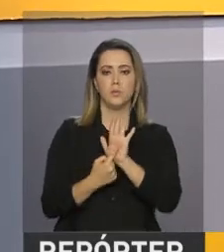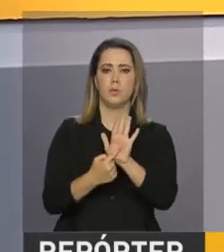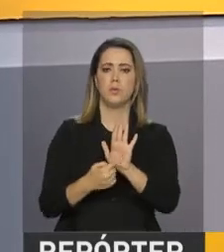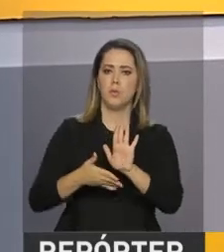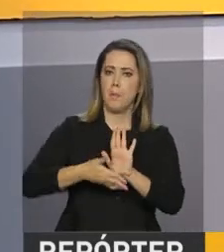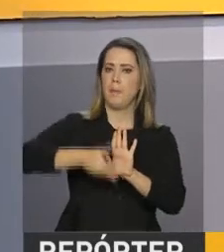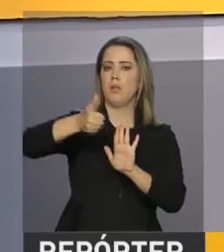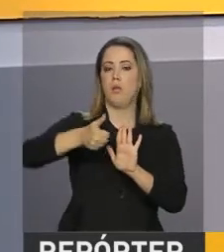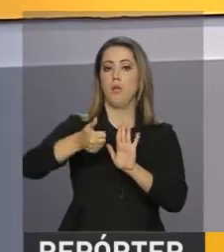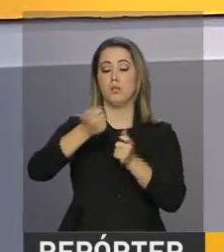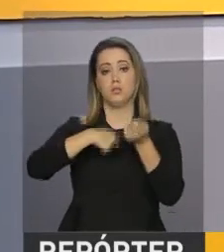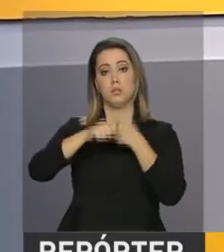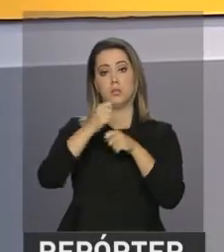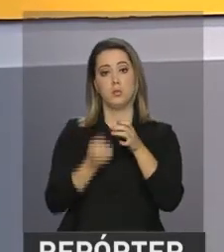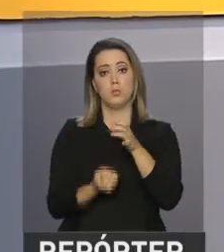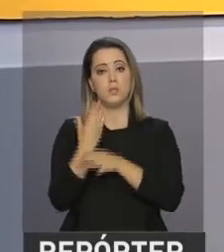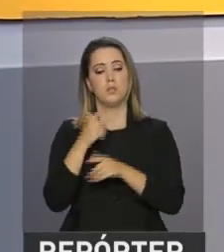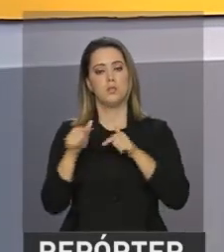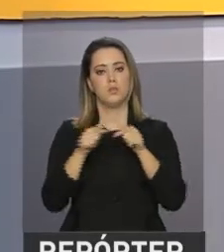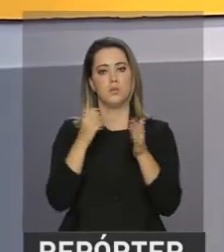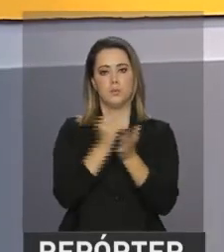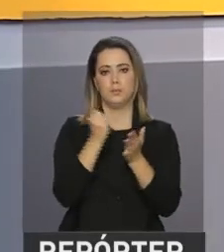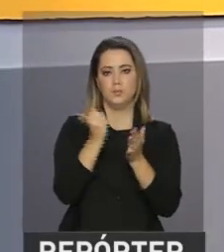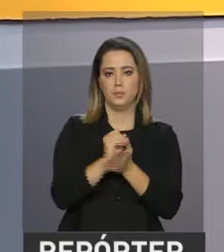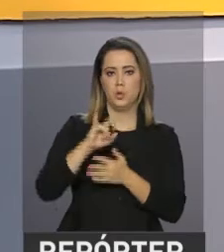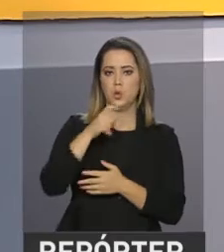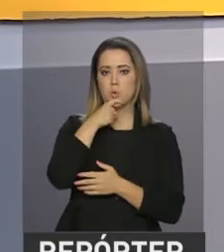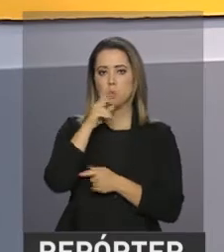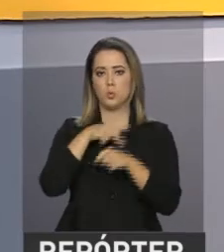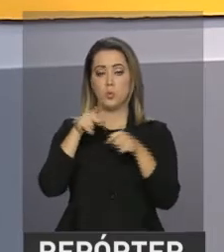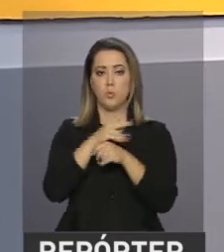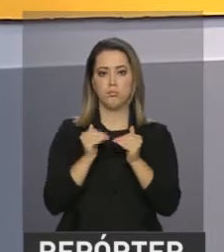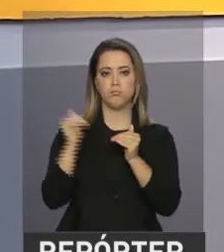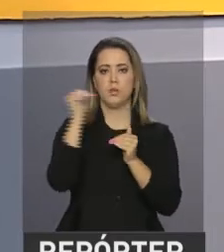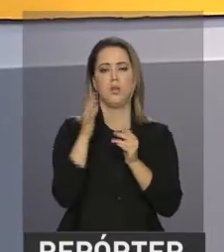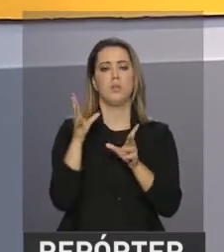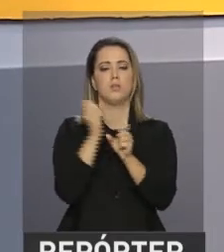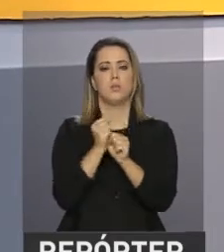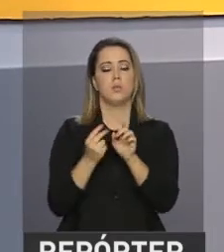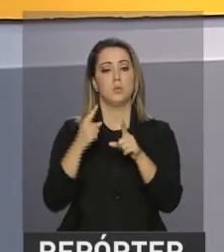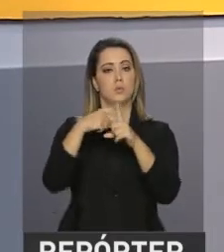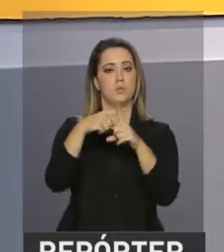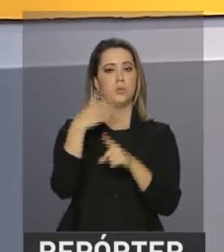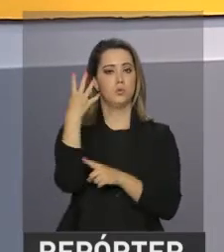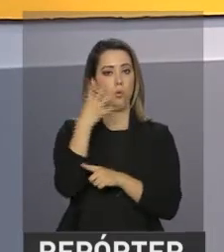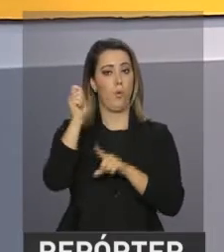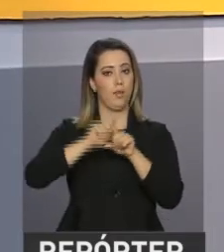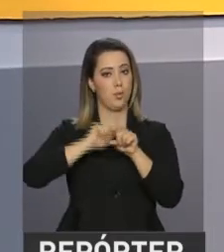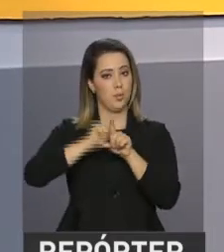de recuperação na geração de empregos formais em julho o país registrou saldo positivo pelo quarto mês consecutivo